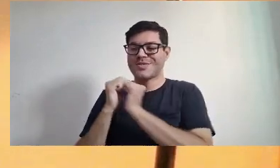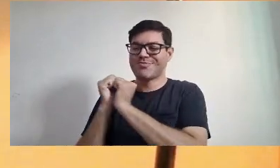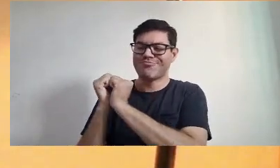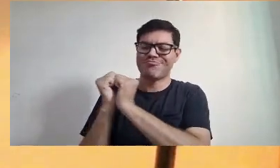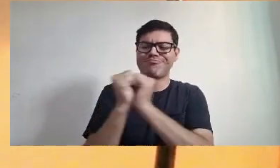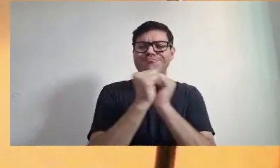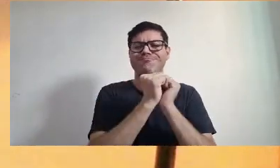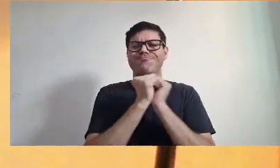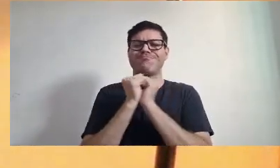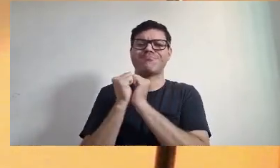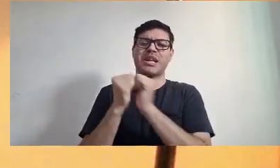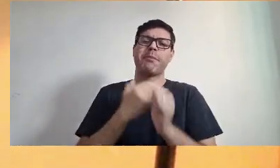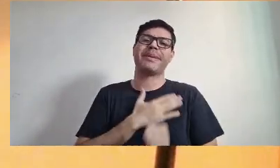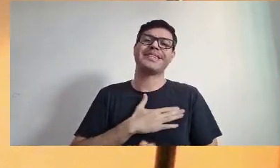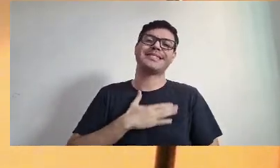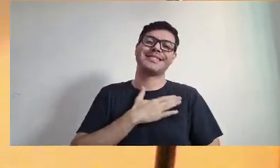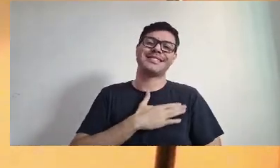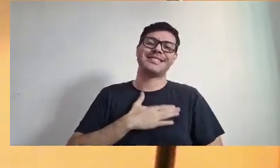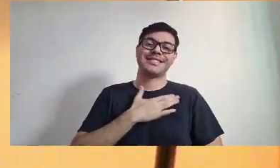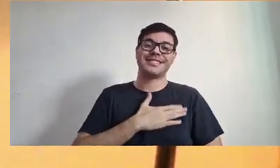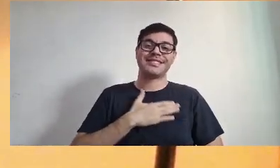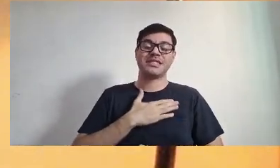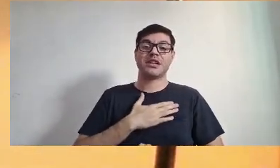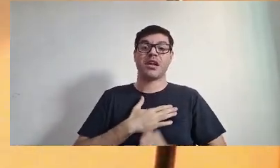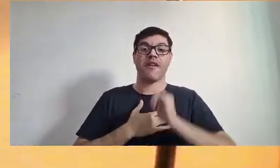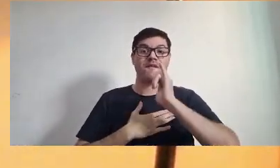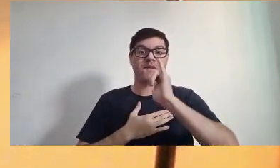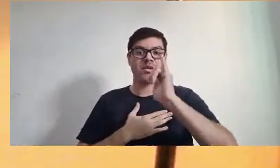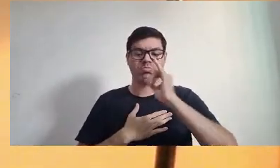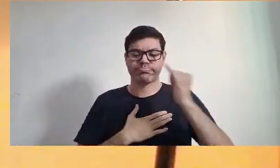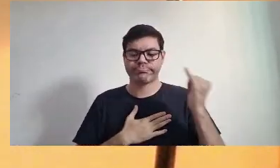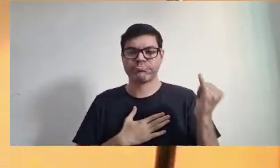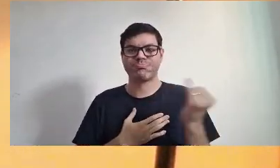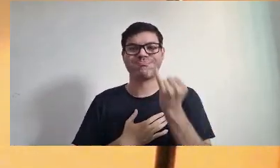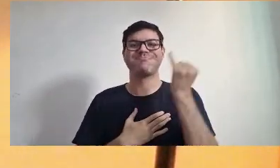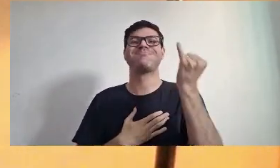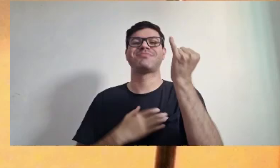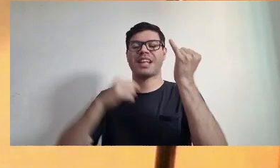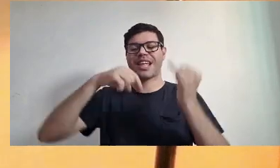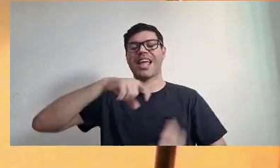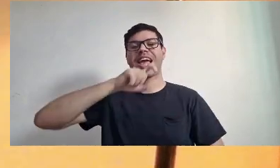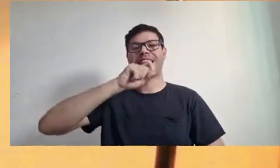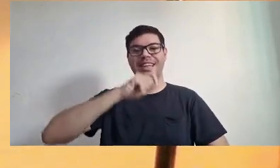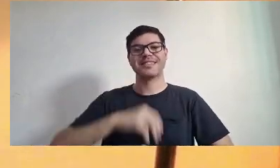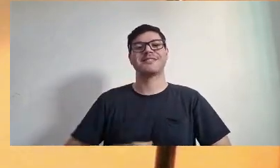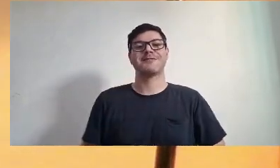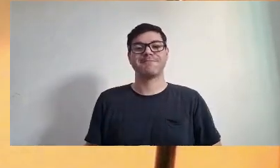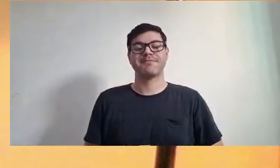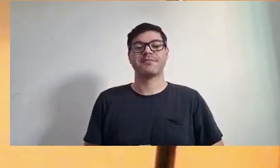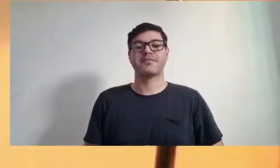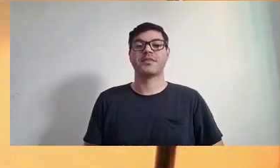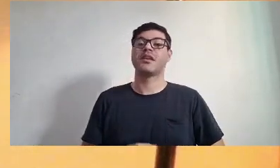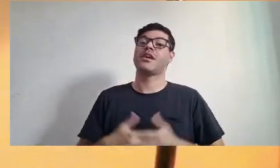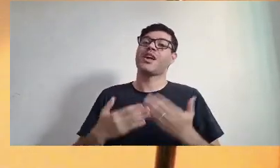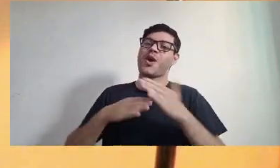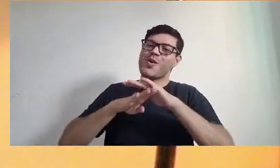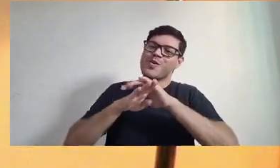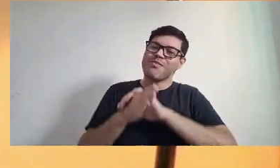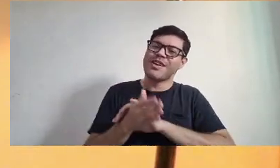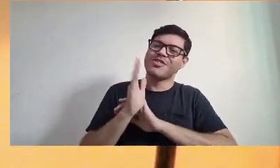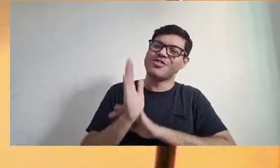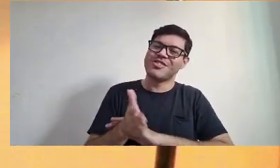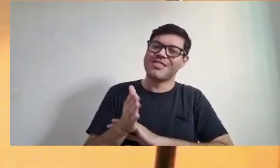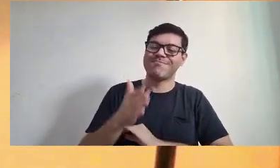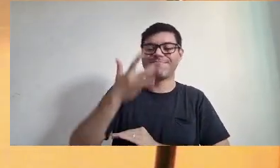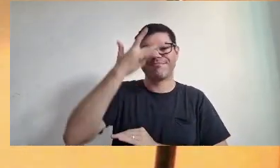estarmos juntos para trazer aqui informações importantes da cidade de Araras. E, como de costume, trago